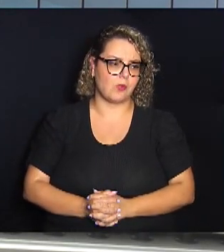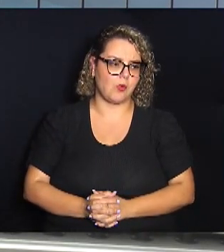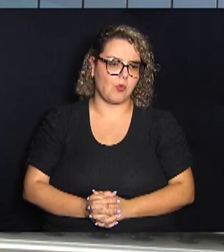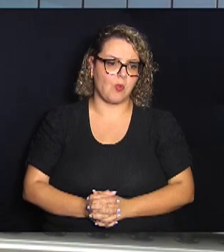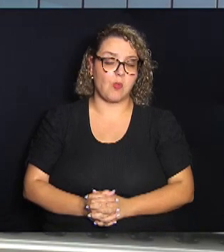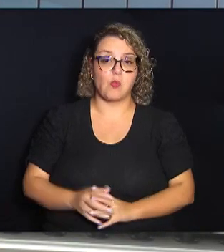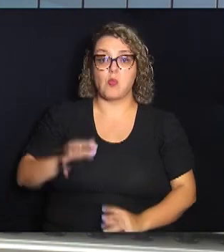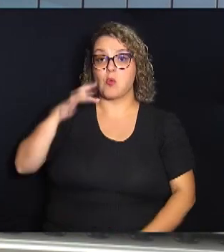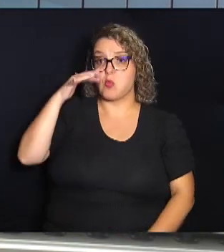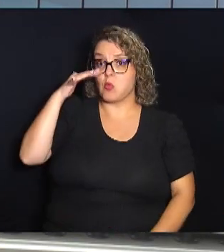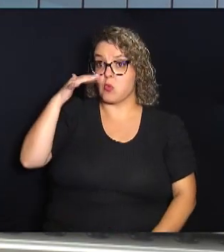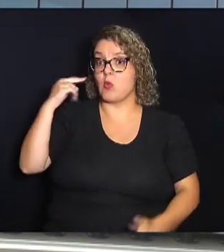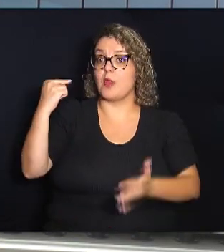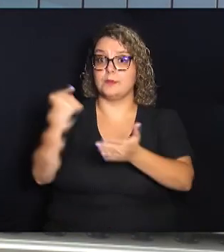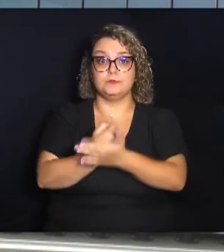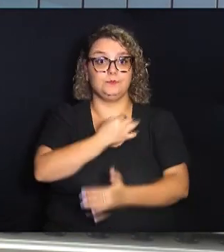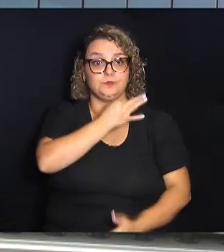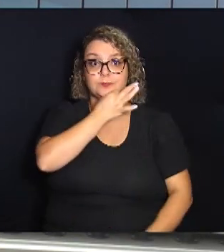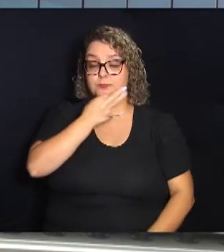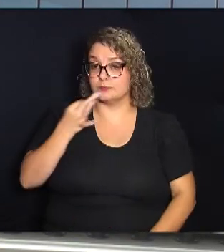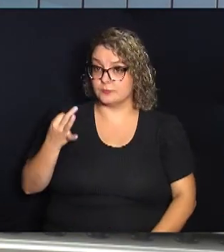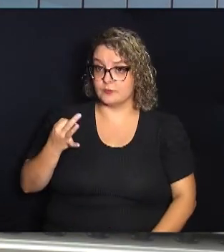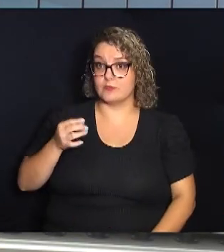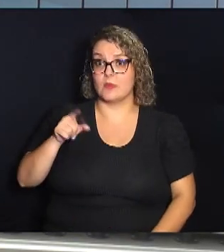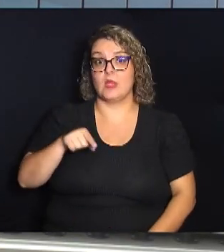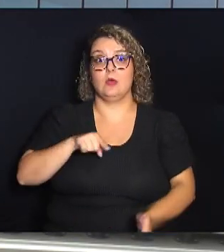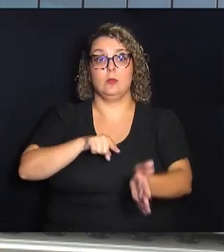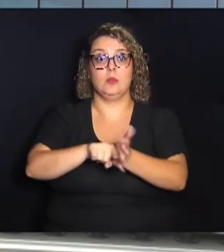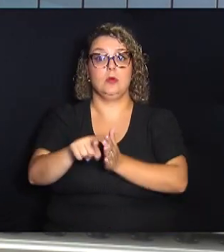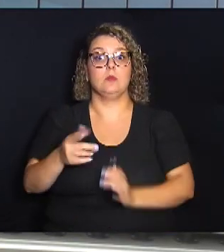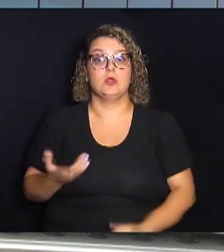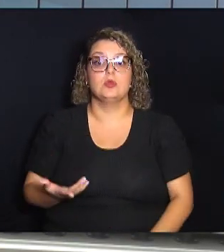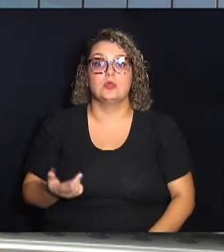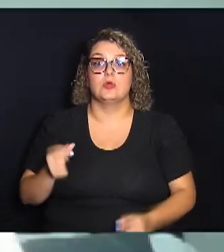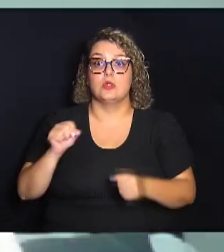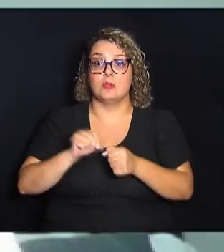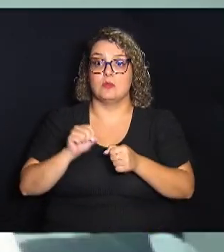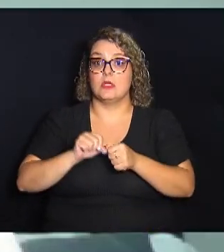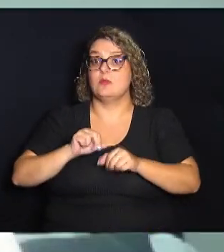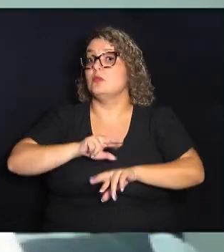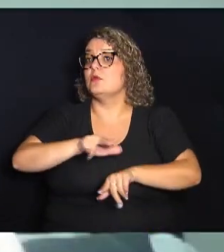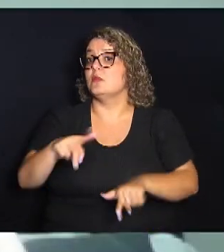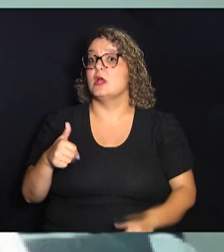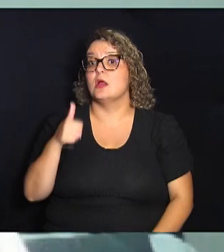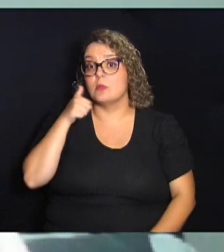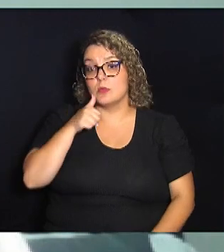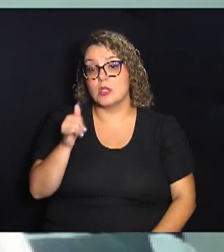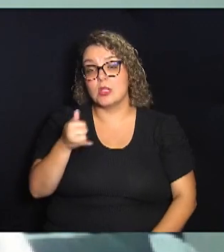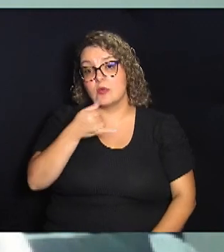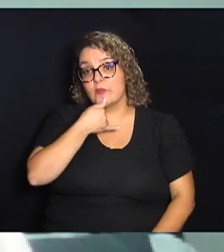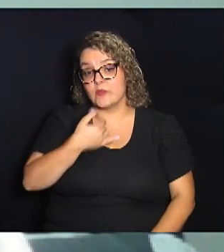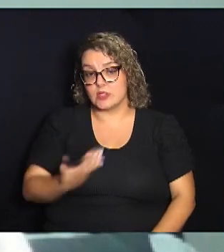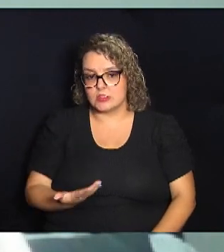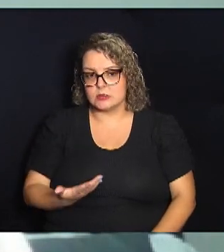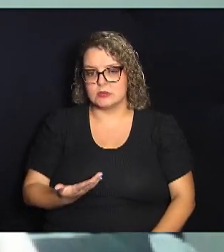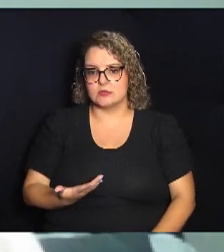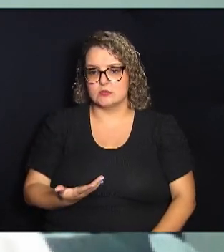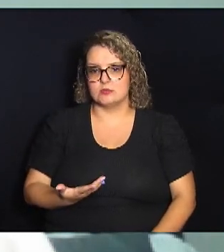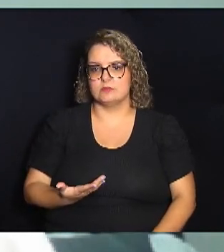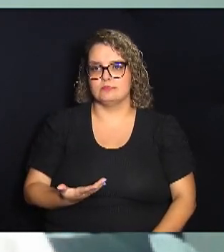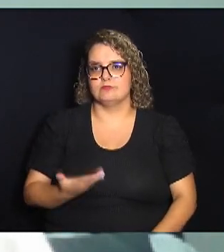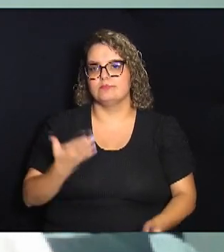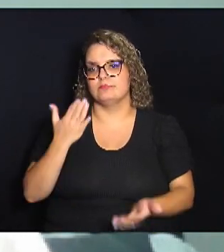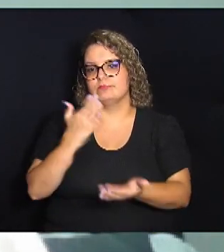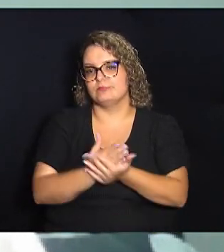Ana, essa pergunta é excelente e é uma pergunta que faz com que muitas mulheres, infelizmente, deixem de